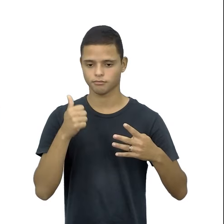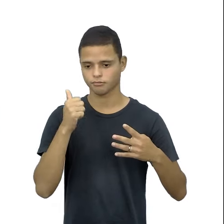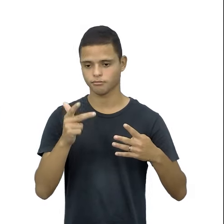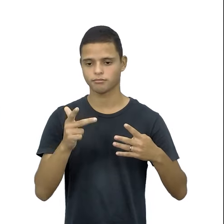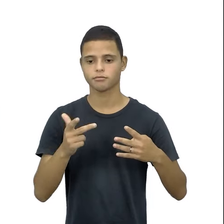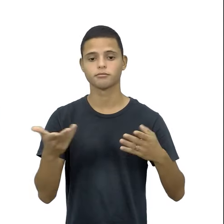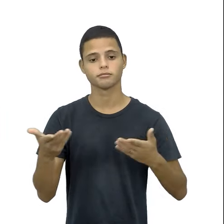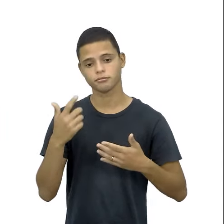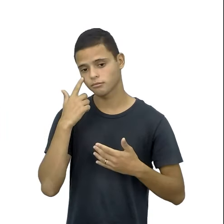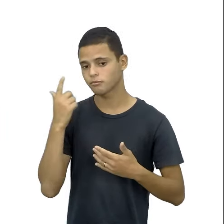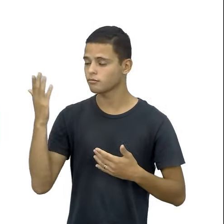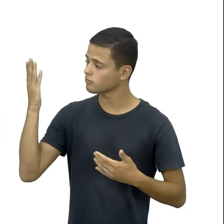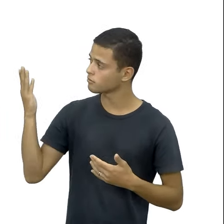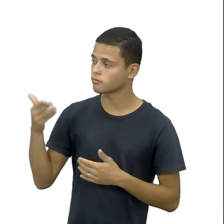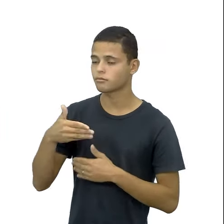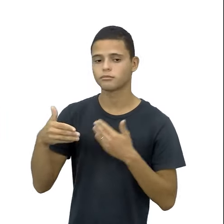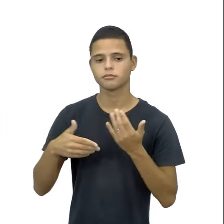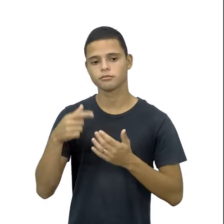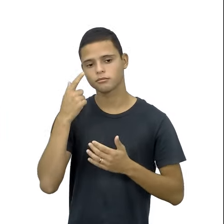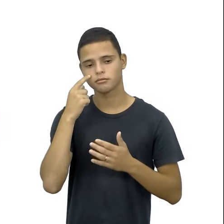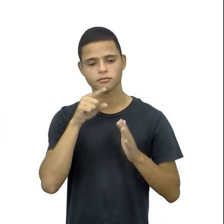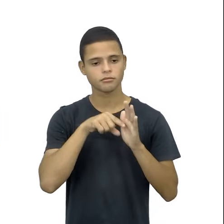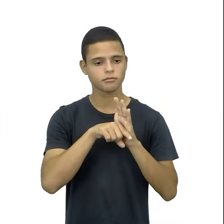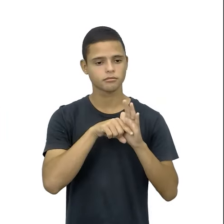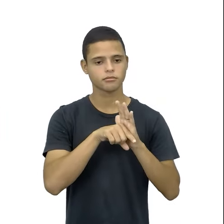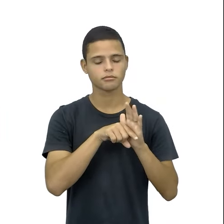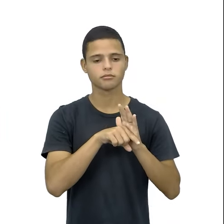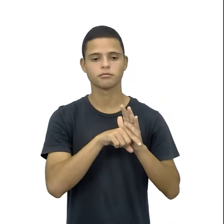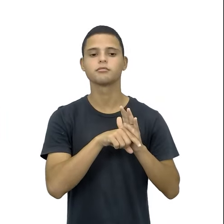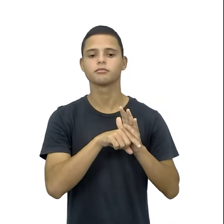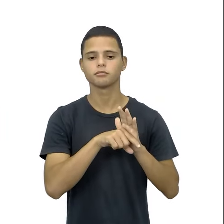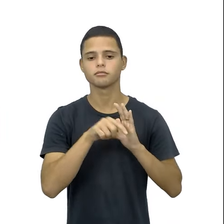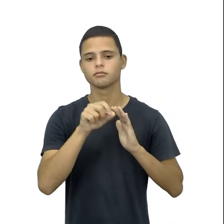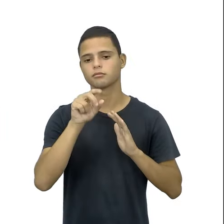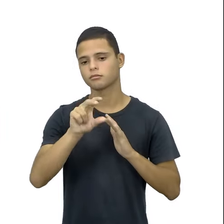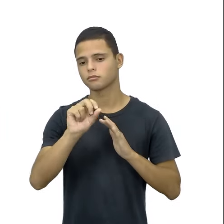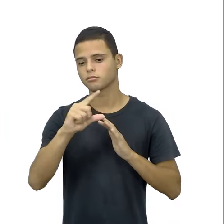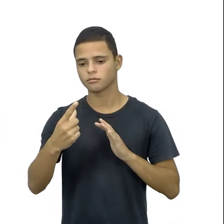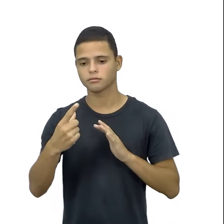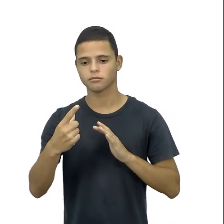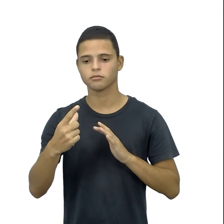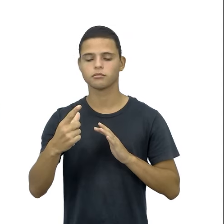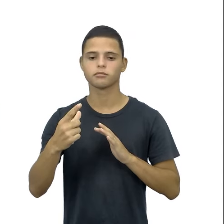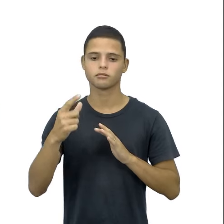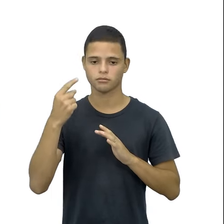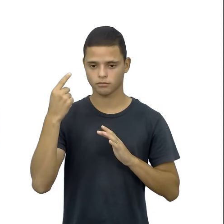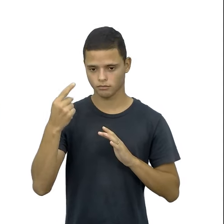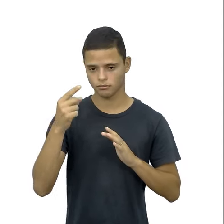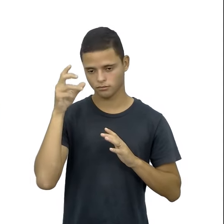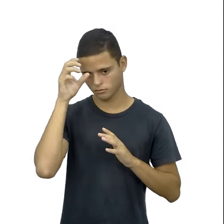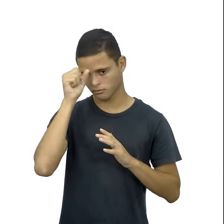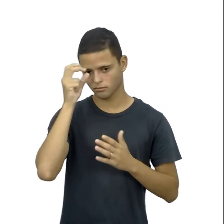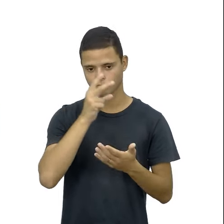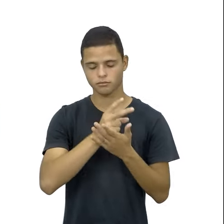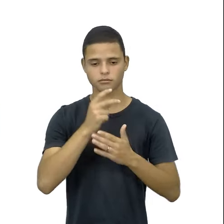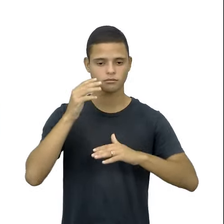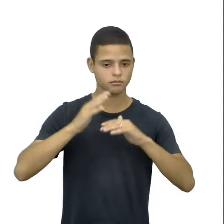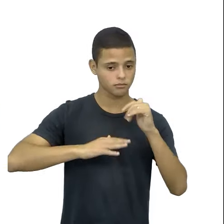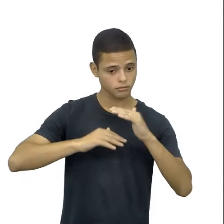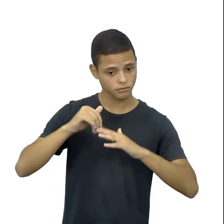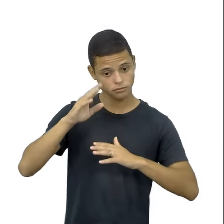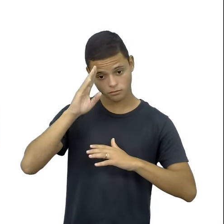Então, analisar a ESA1 volume 1, né, do Aprender Sempre, né, as habilidades essenciais, olhar